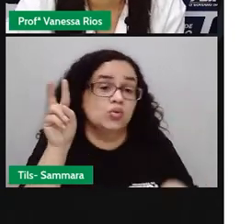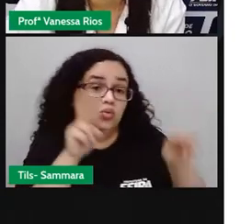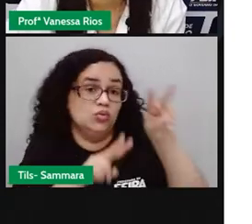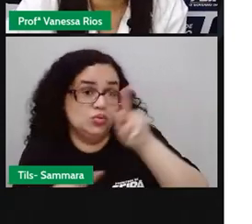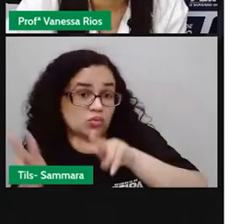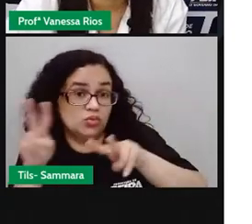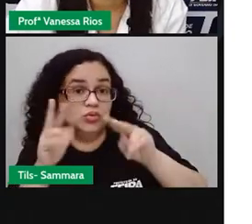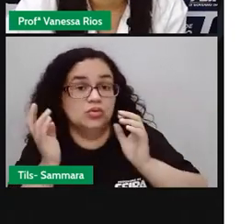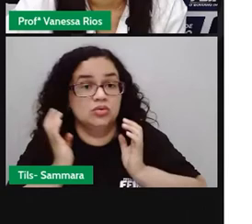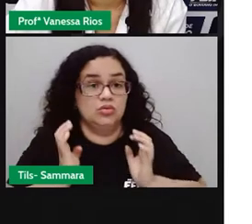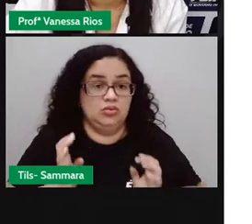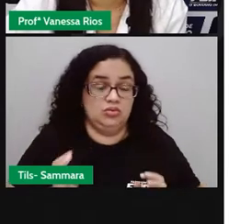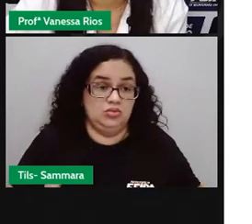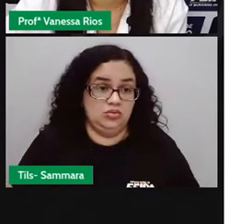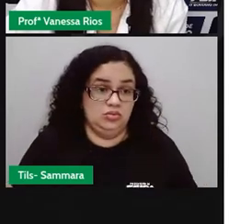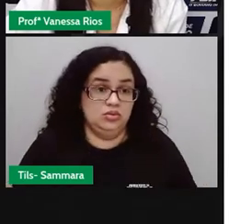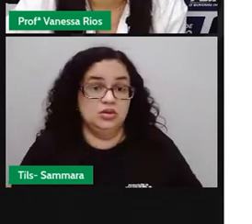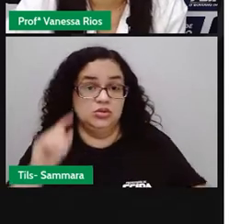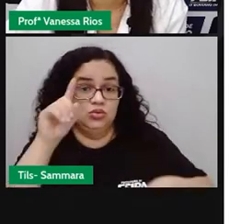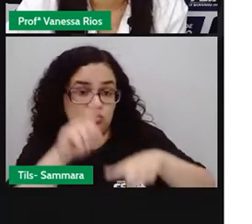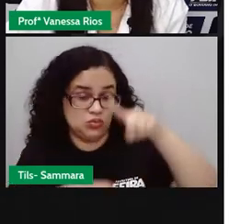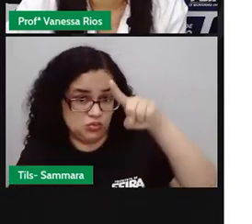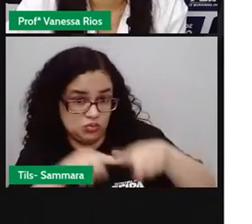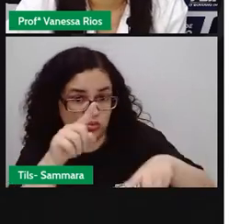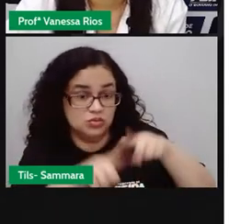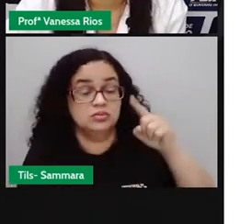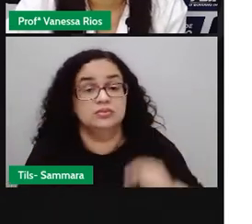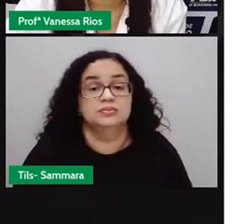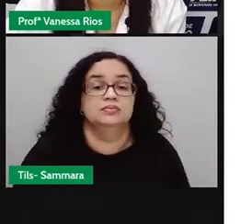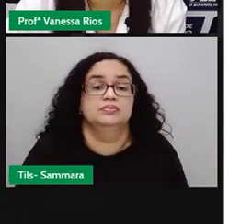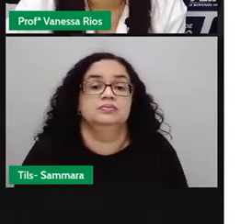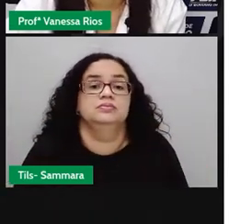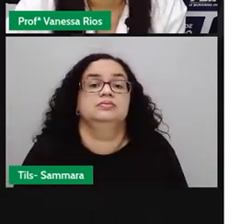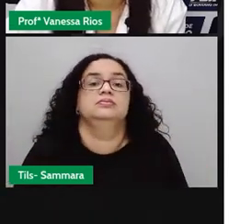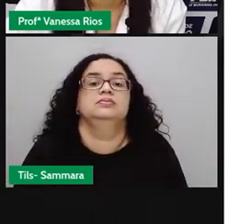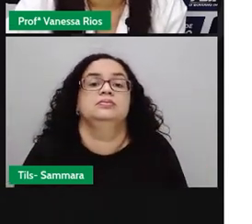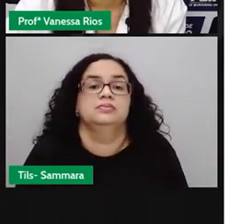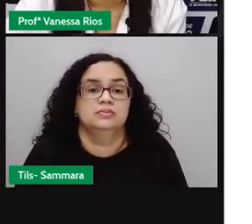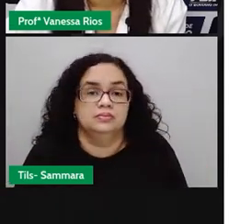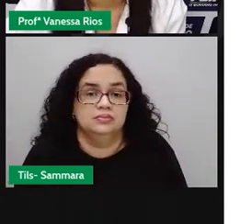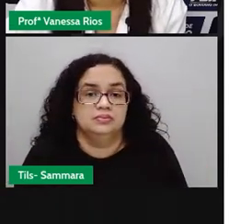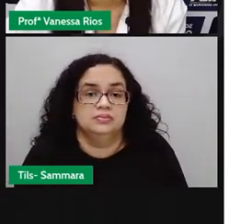observando o comportamento dos materiais que foram listados.